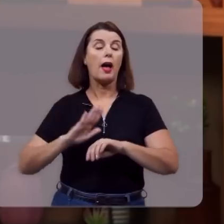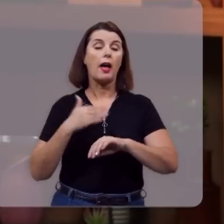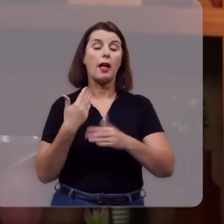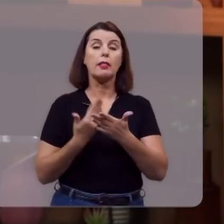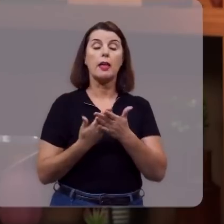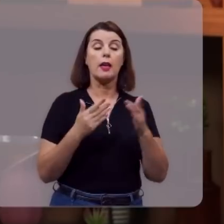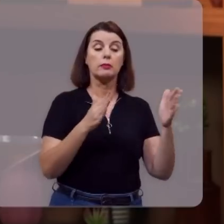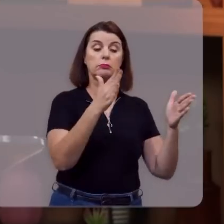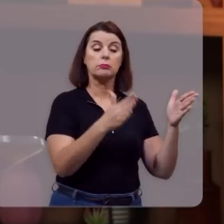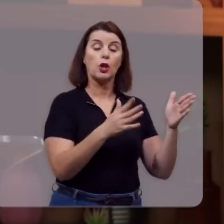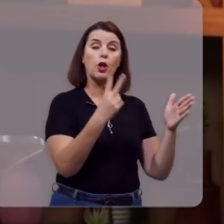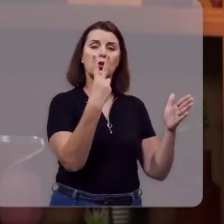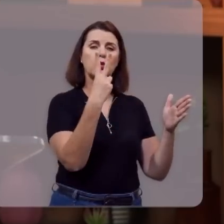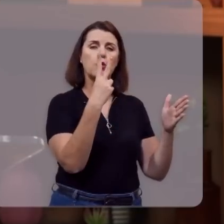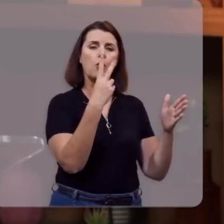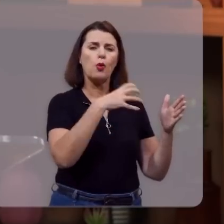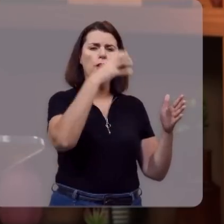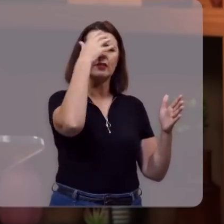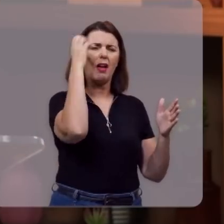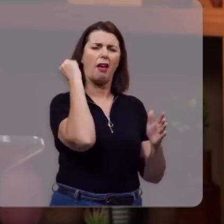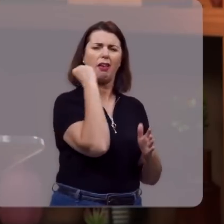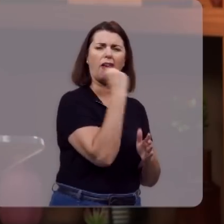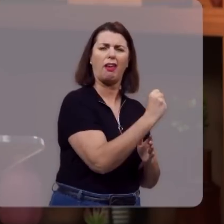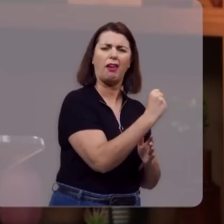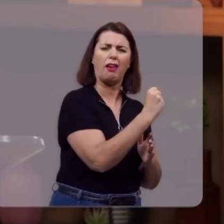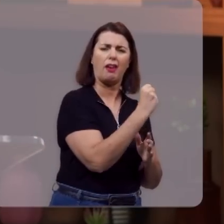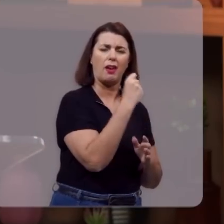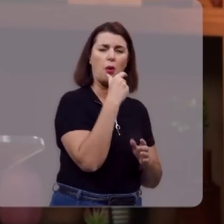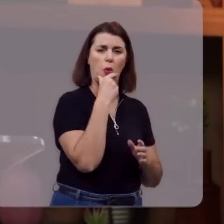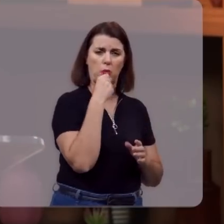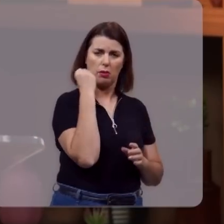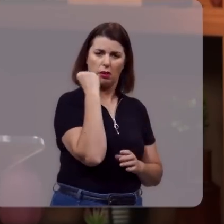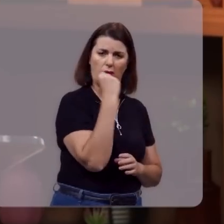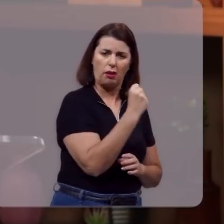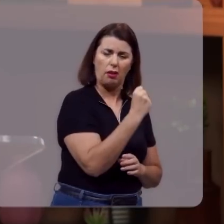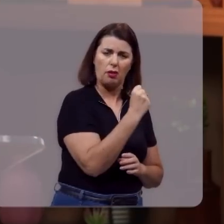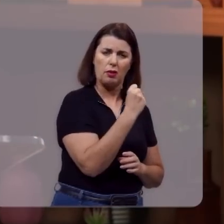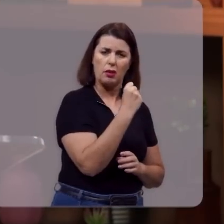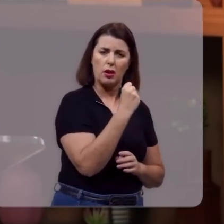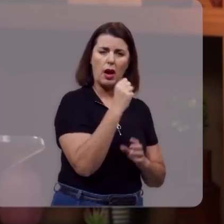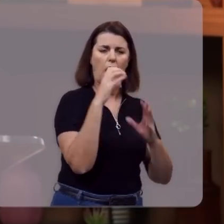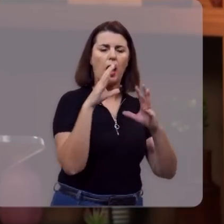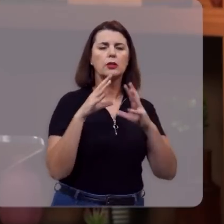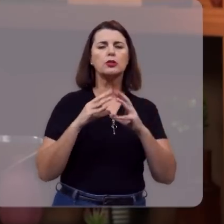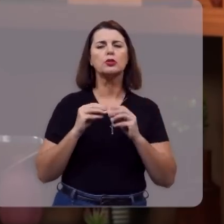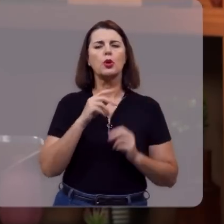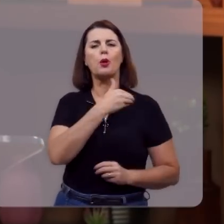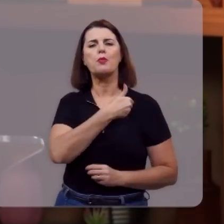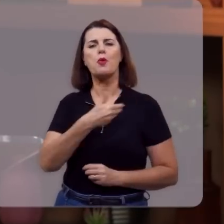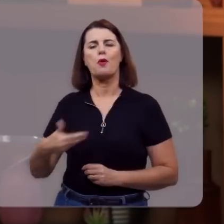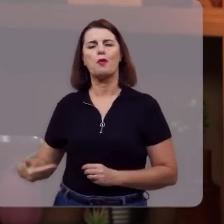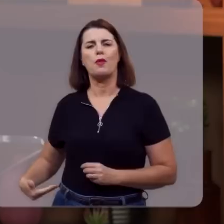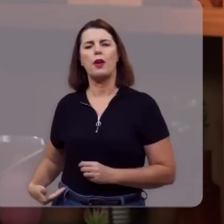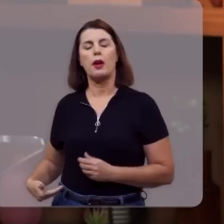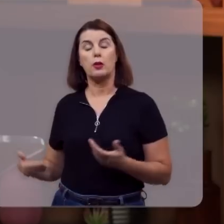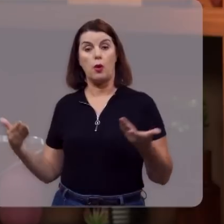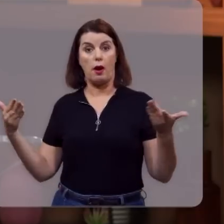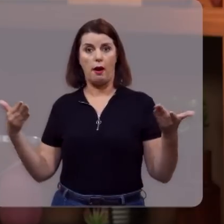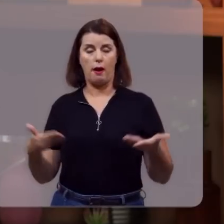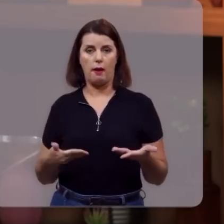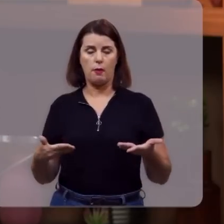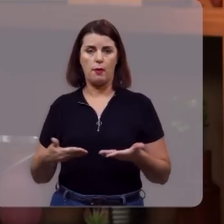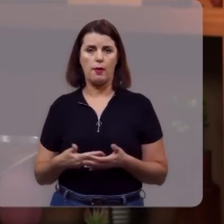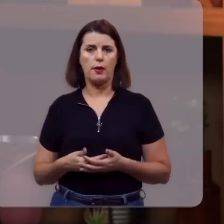período, 2 reis foram assassinados e o assassino assume o governo.